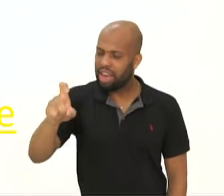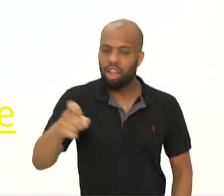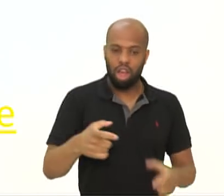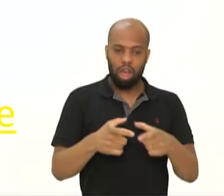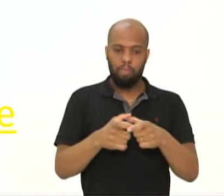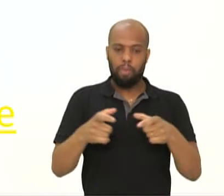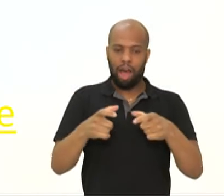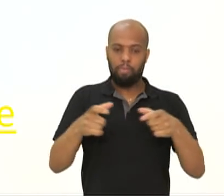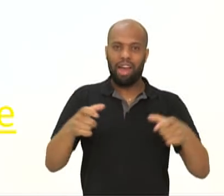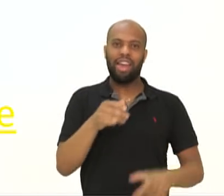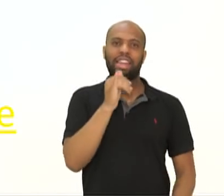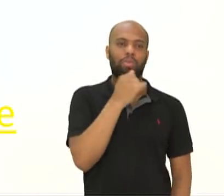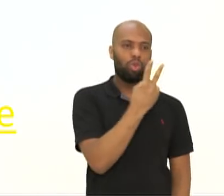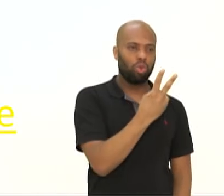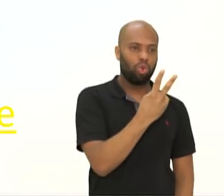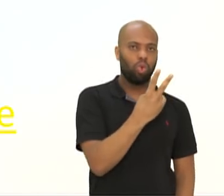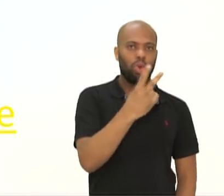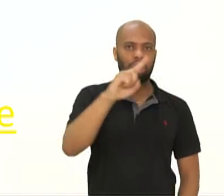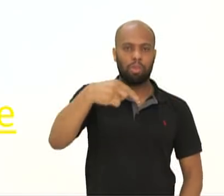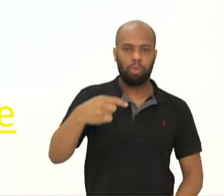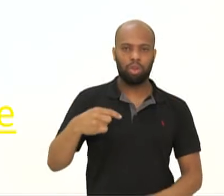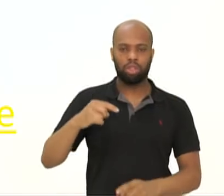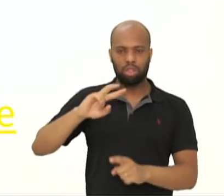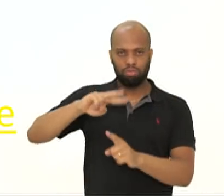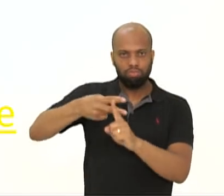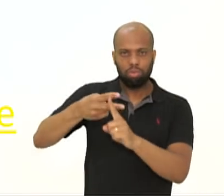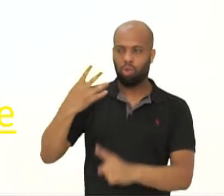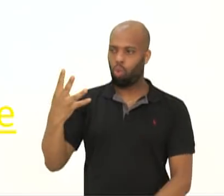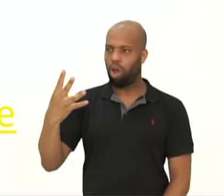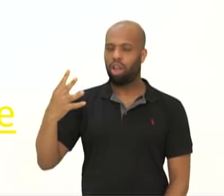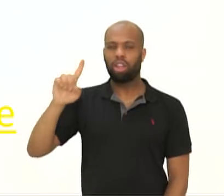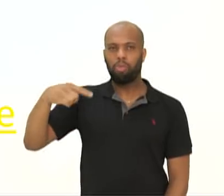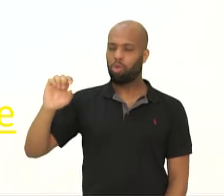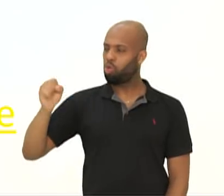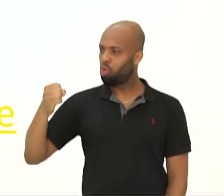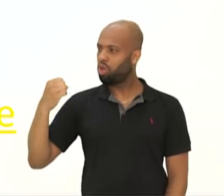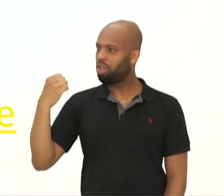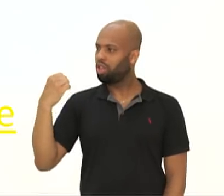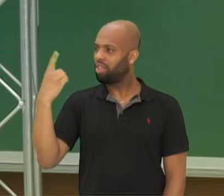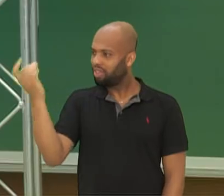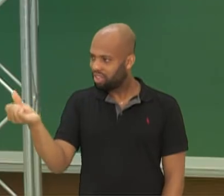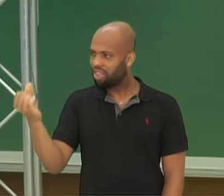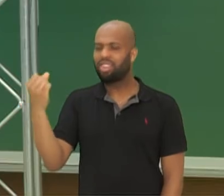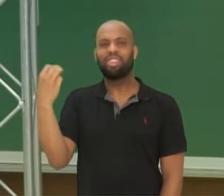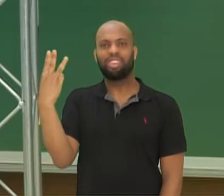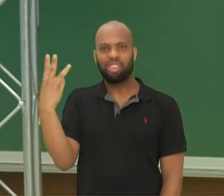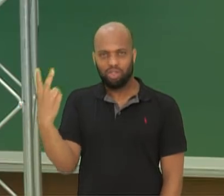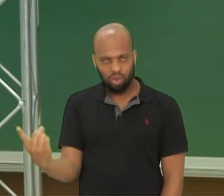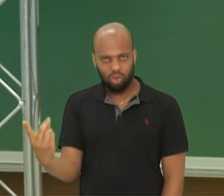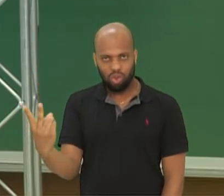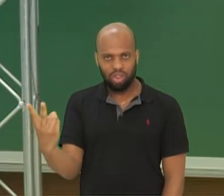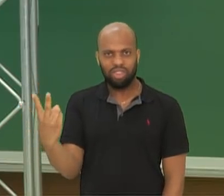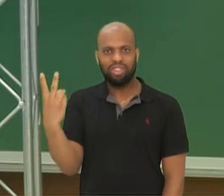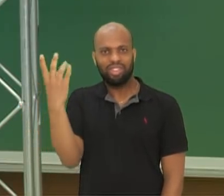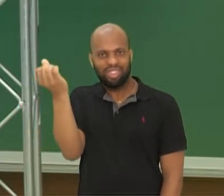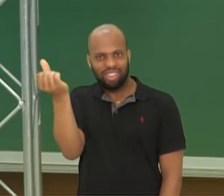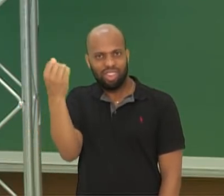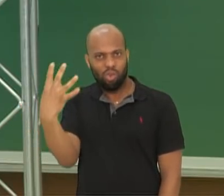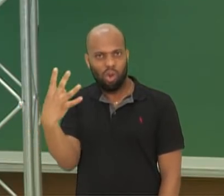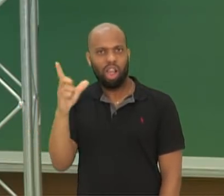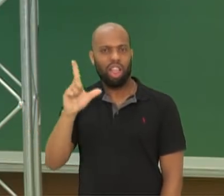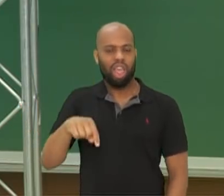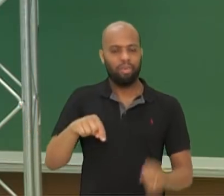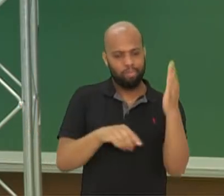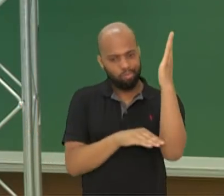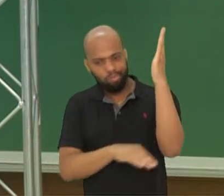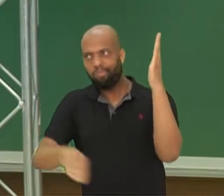de 2 viram 4, de 4 viram 8, depois viram 16, 32, 64 e assim. Esse é um crescimento que